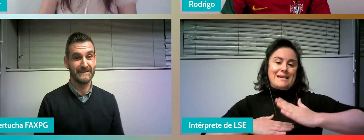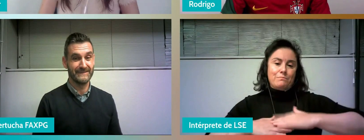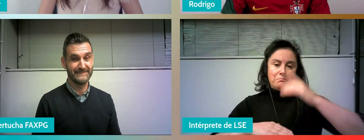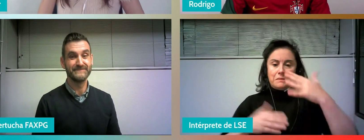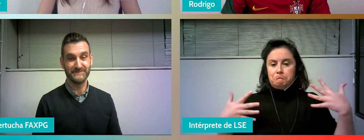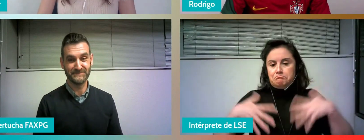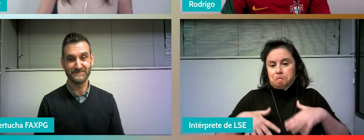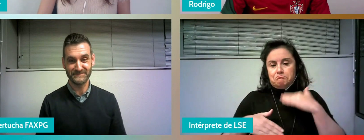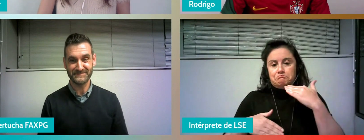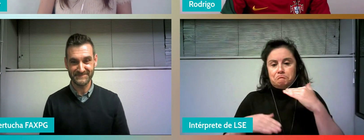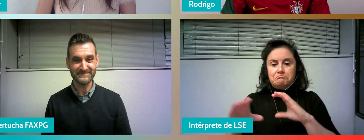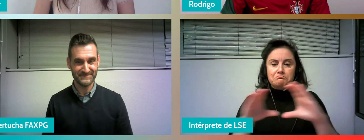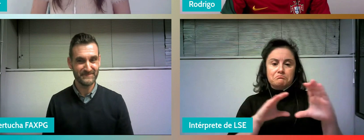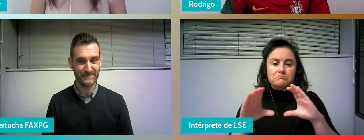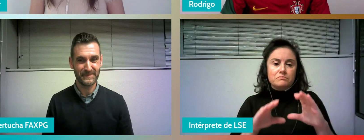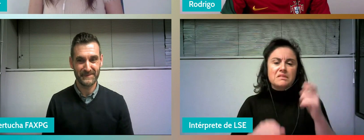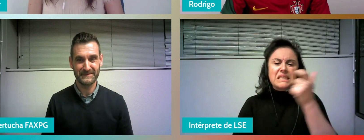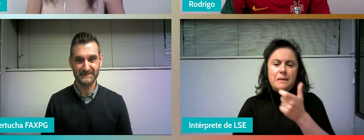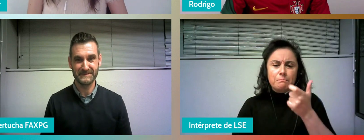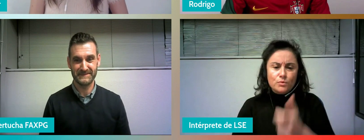comunicarnos?